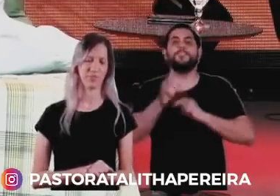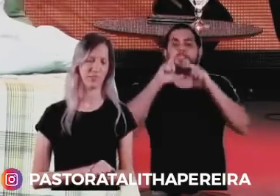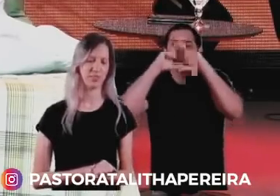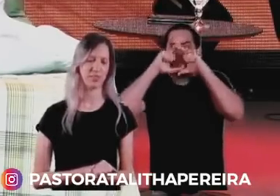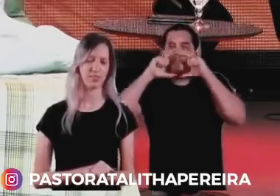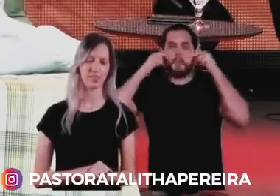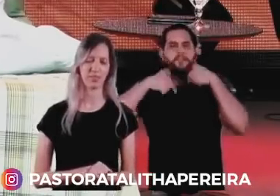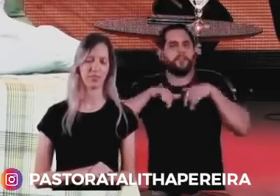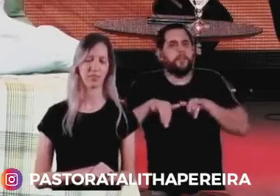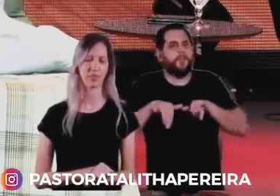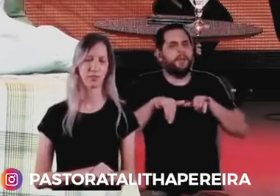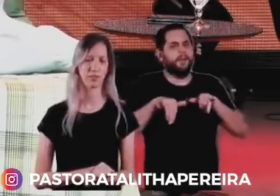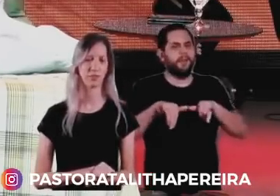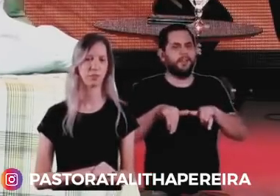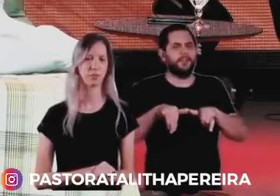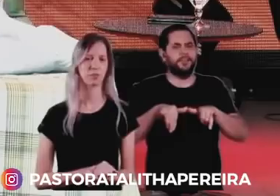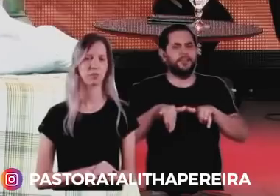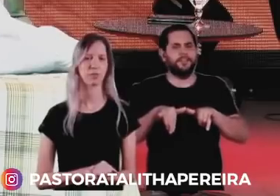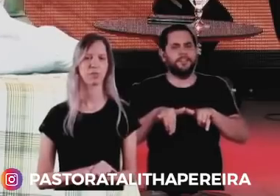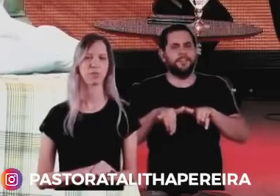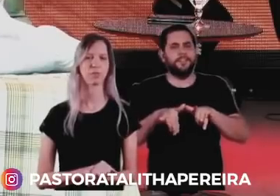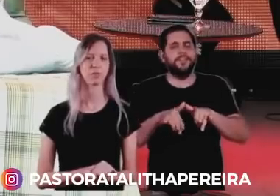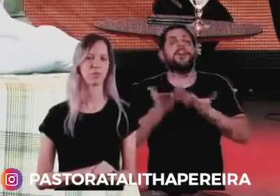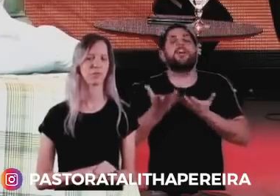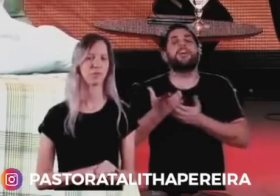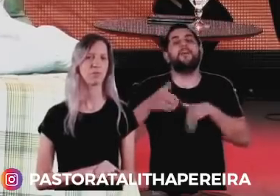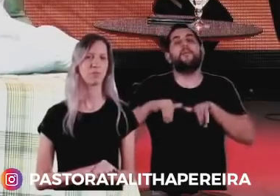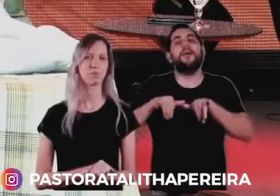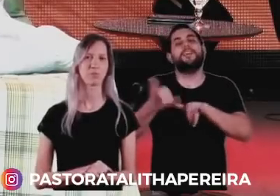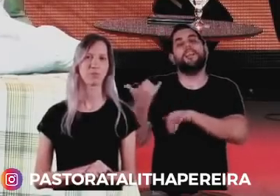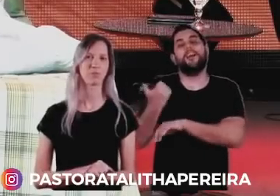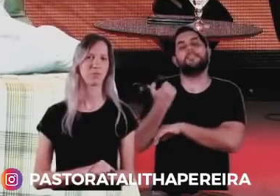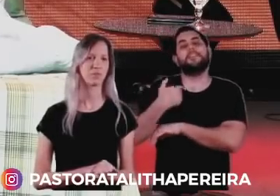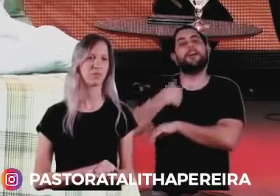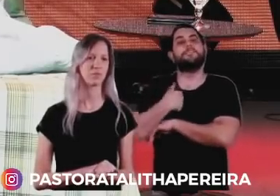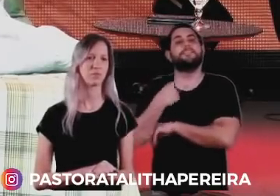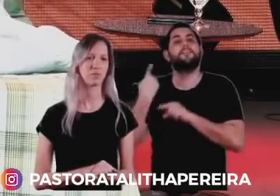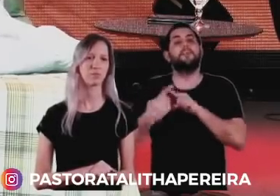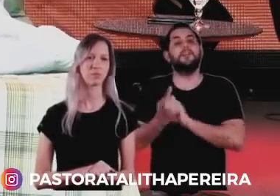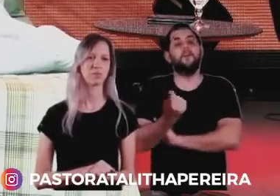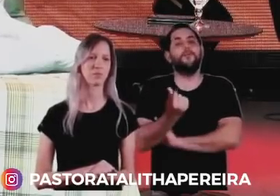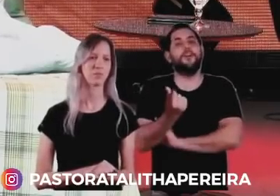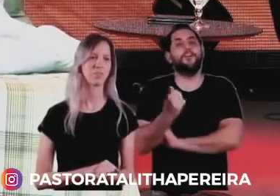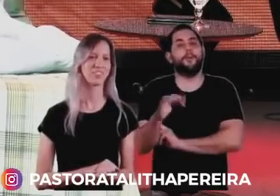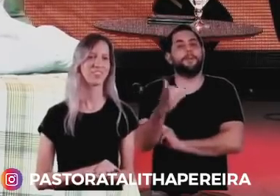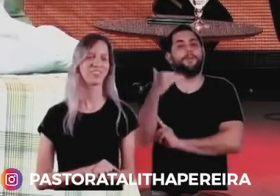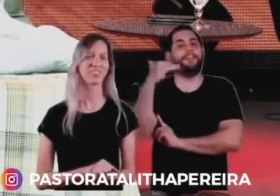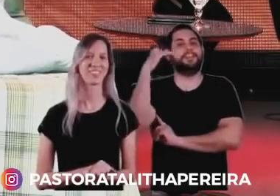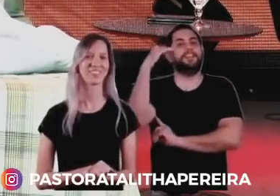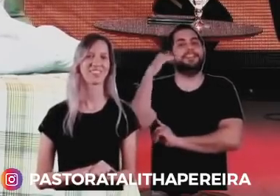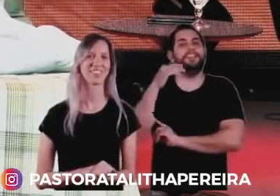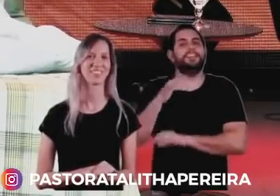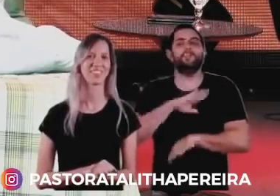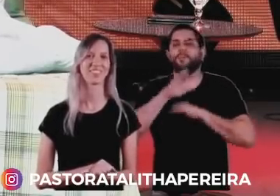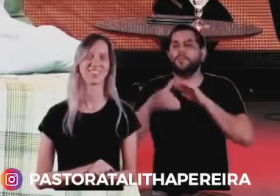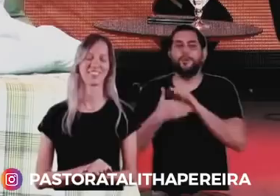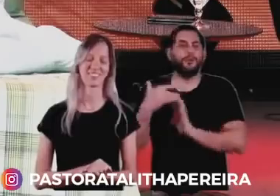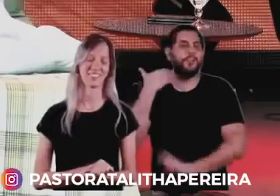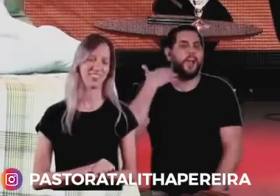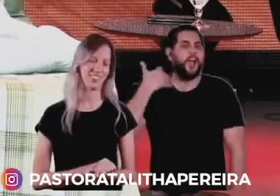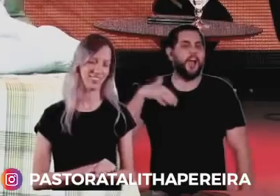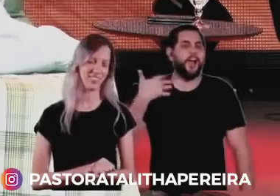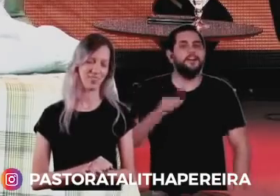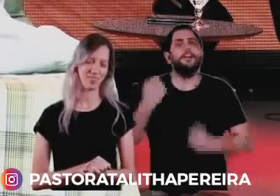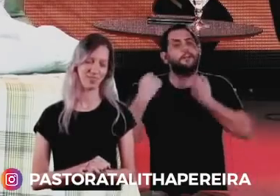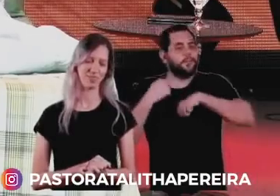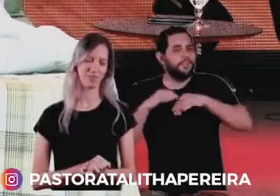no supermercado, a gente é assaltado pelo supermercado. Porque subiu foi tudo. Aumentou foi tudo. Então a gente